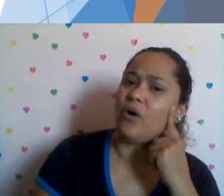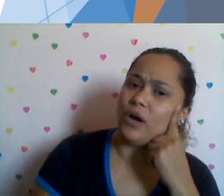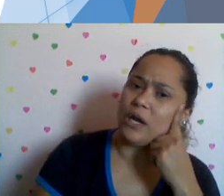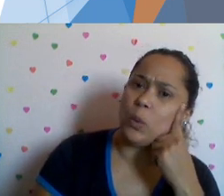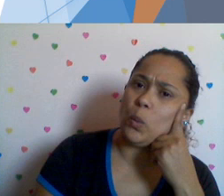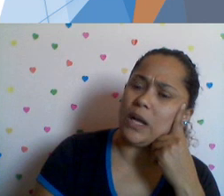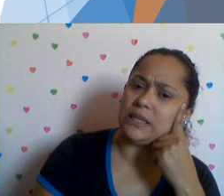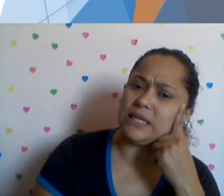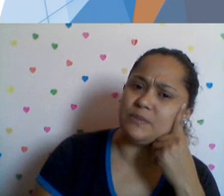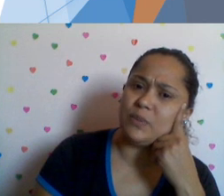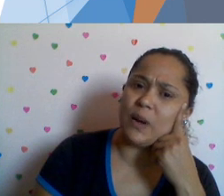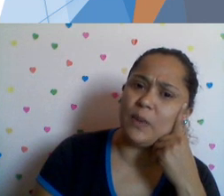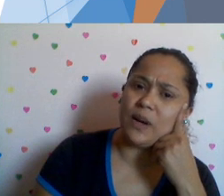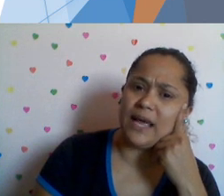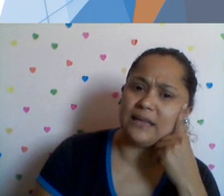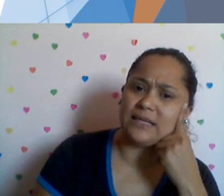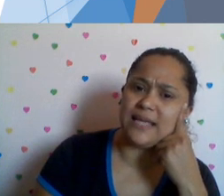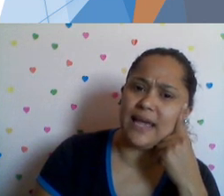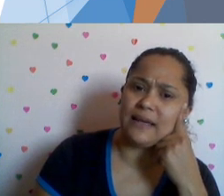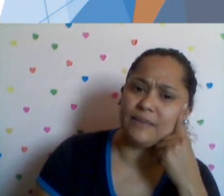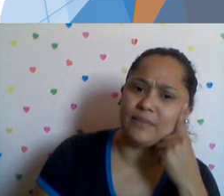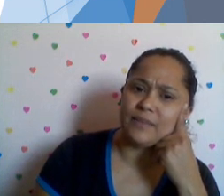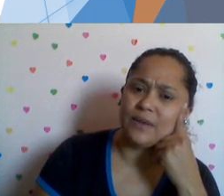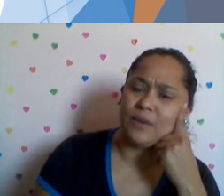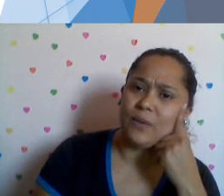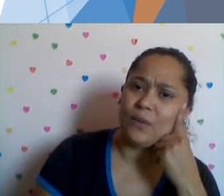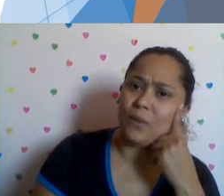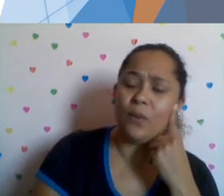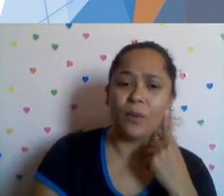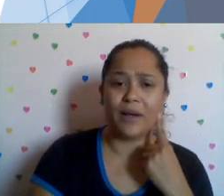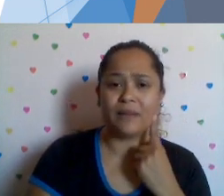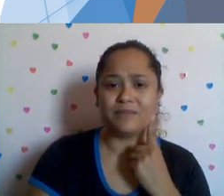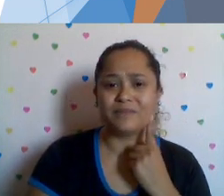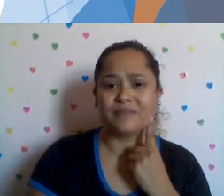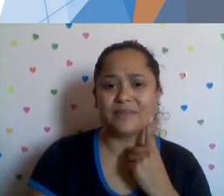E agora, quantas borboletas tem?